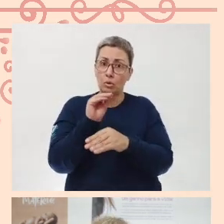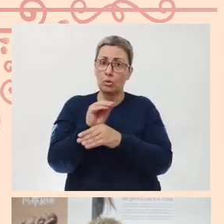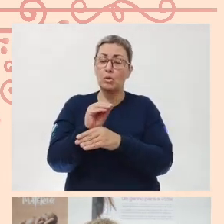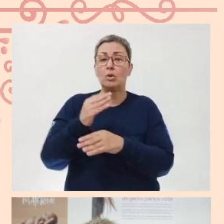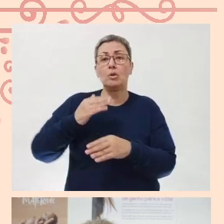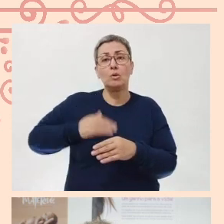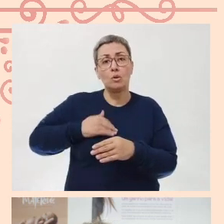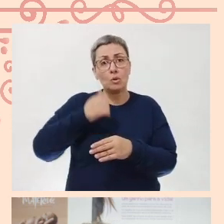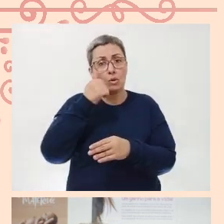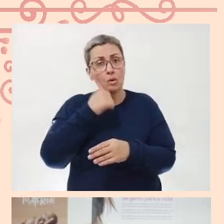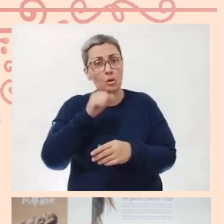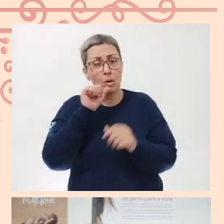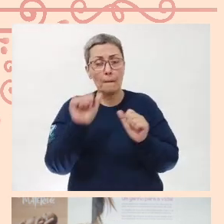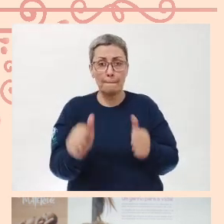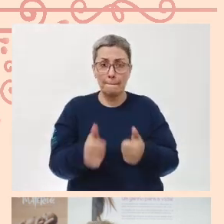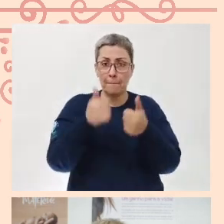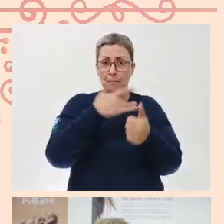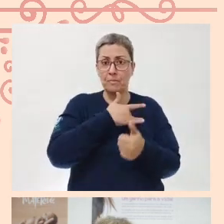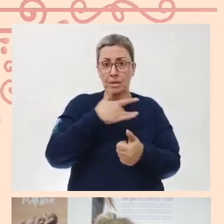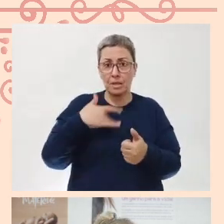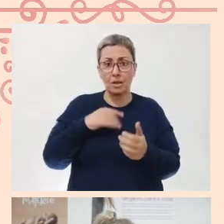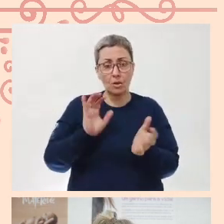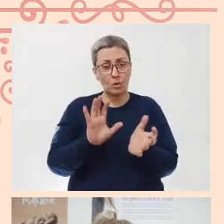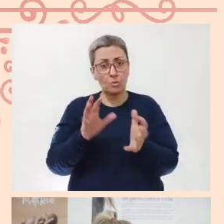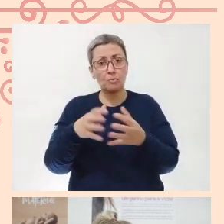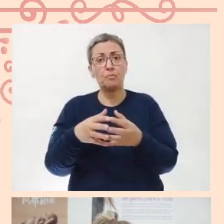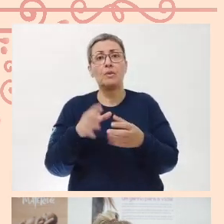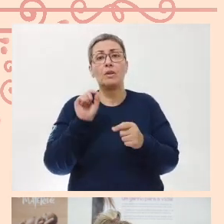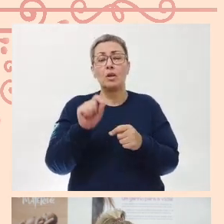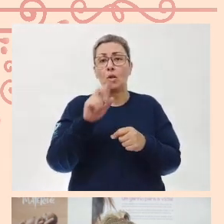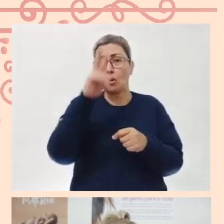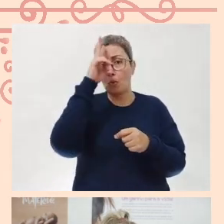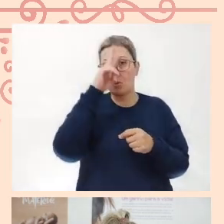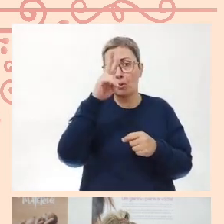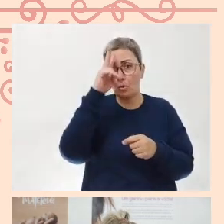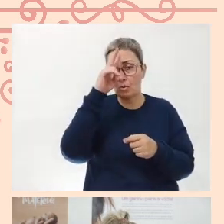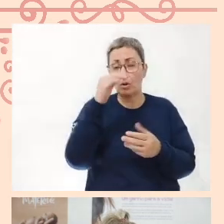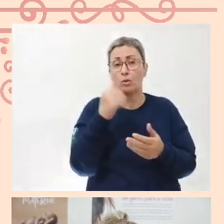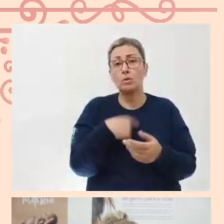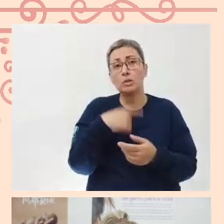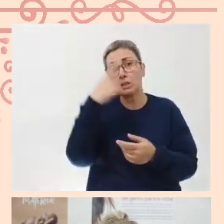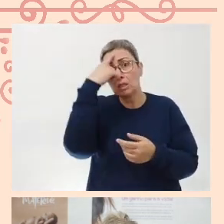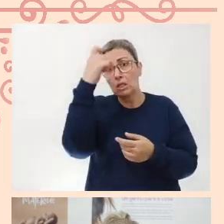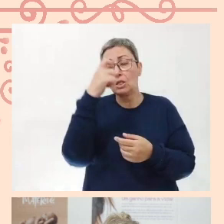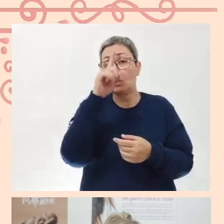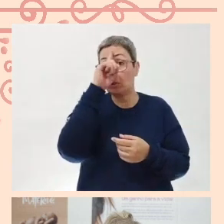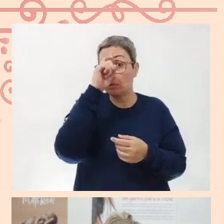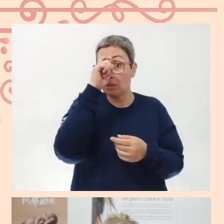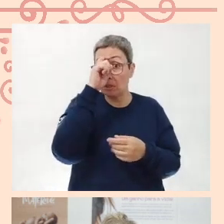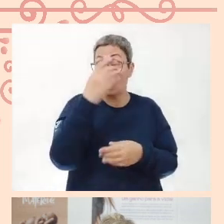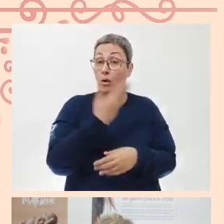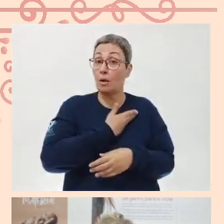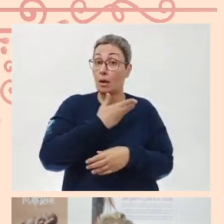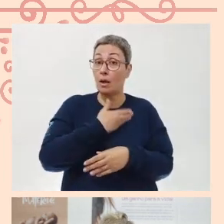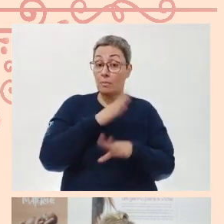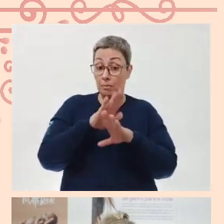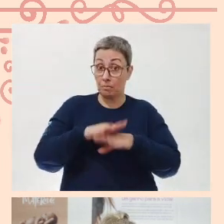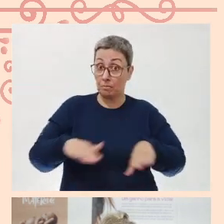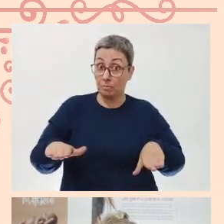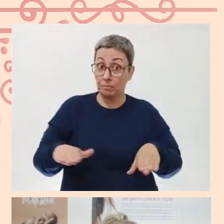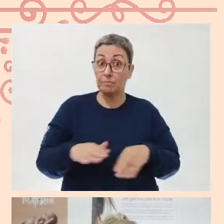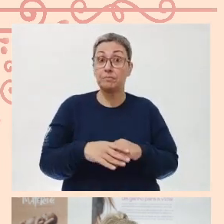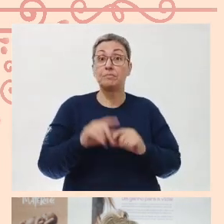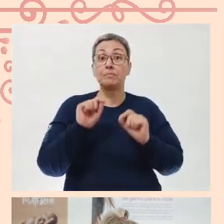proteger o aleitamento materno e melhorar a saúde coletiva, nos lembra a iniciativa Hospital Amigo da